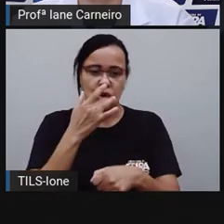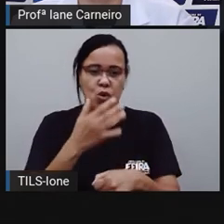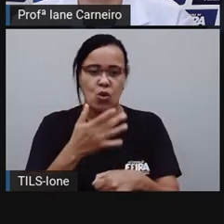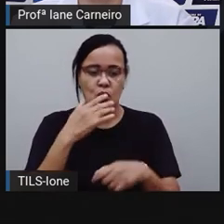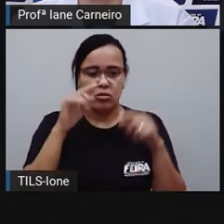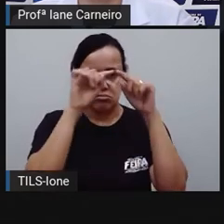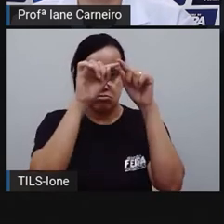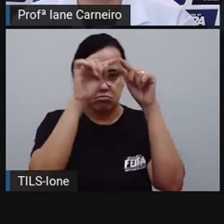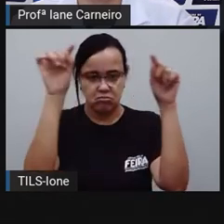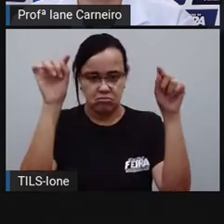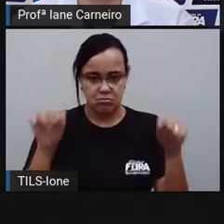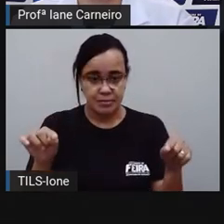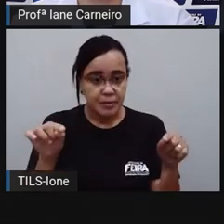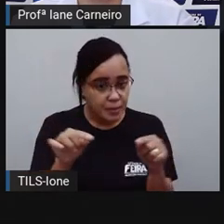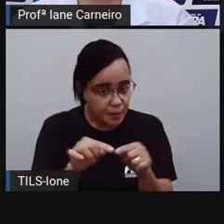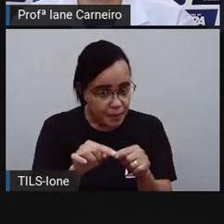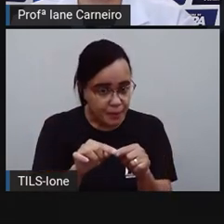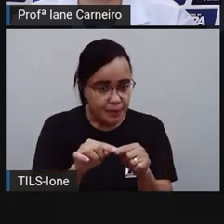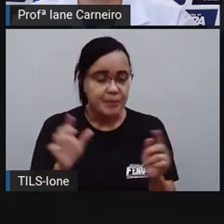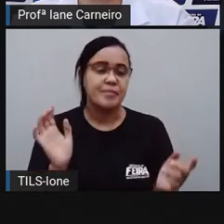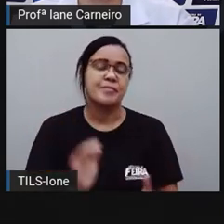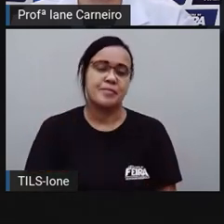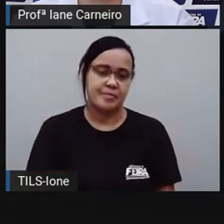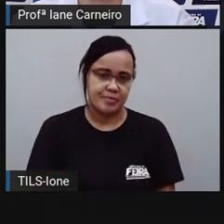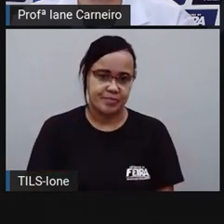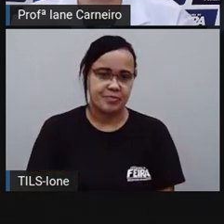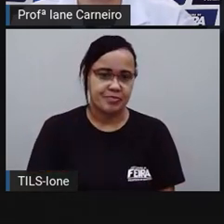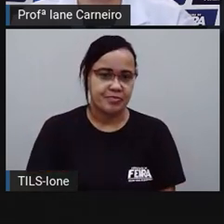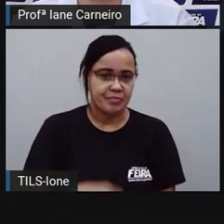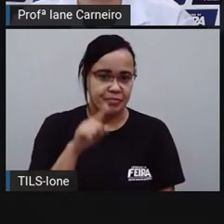quadrados. Olha só. Um,